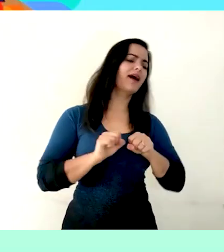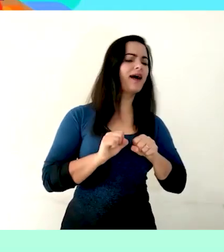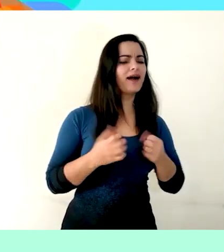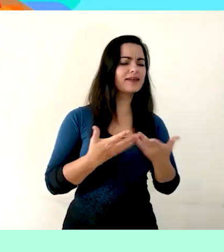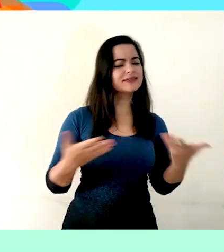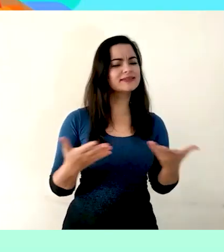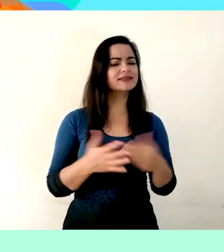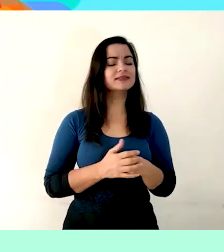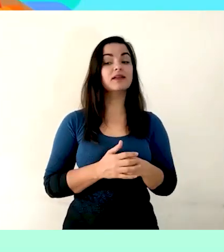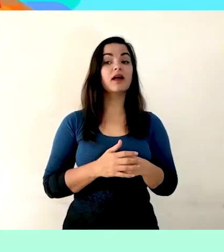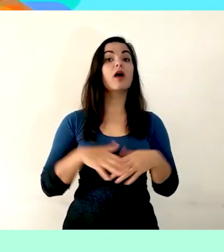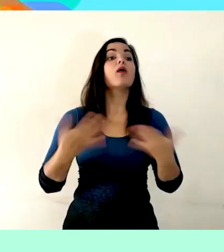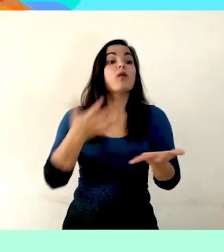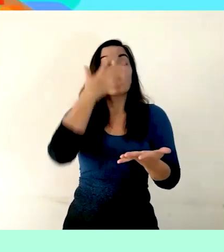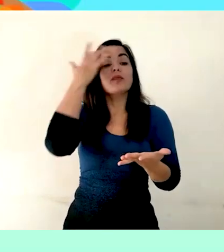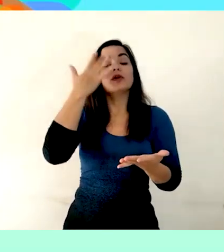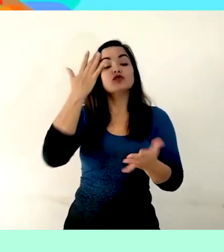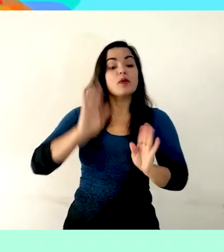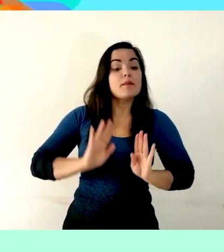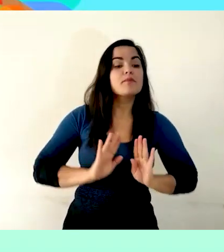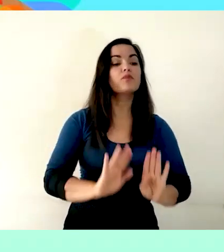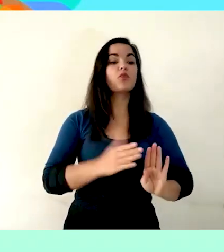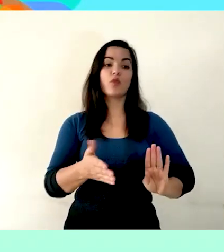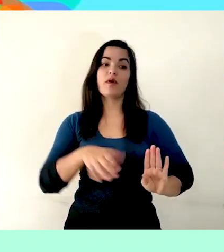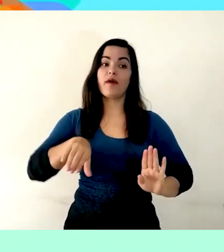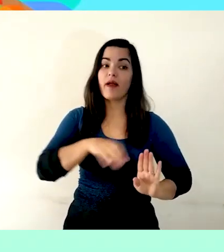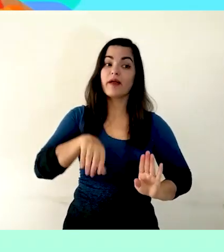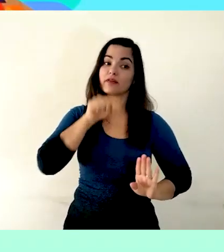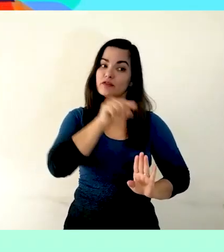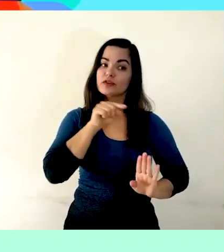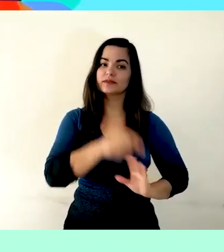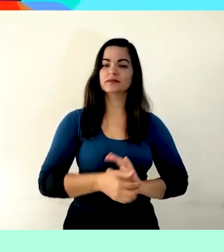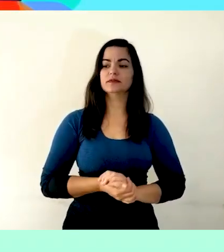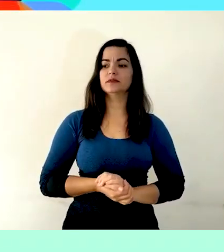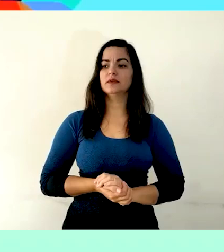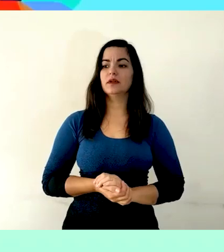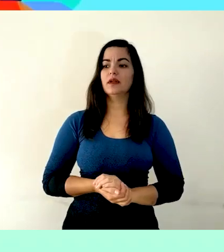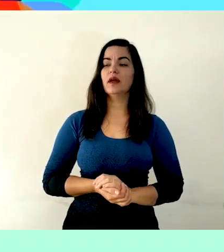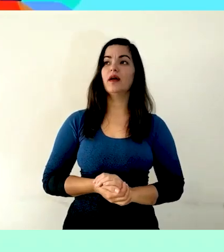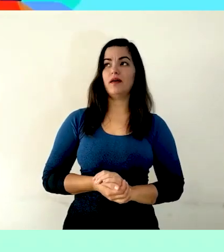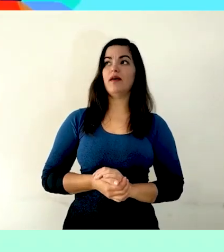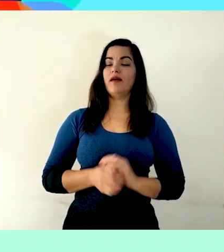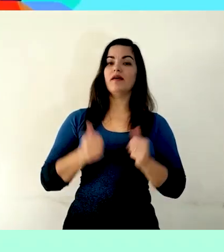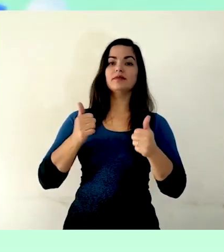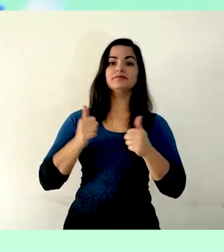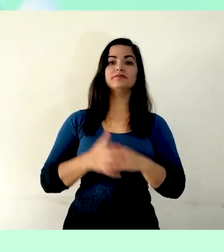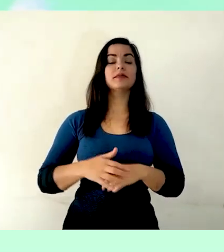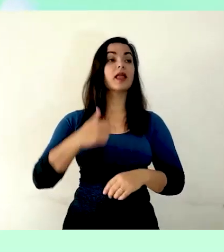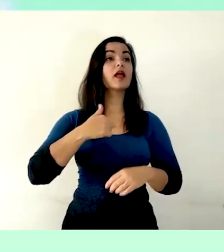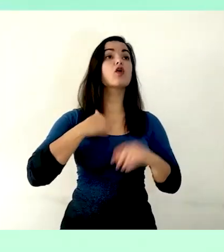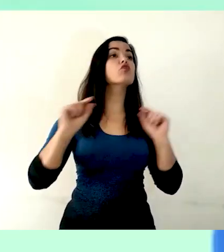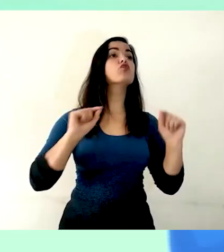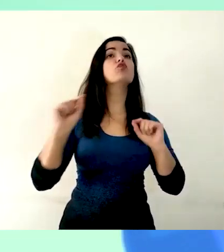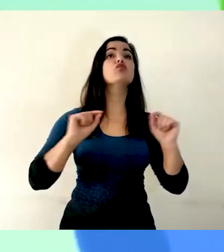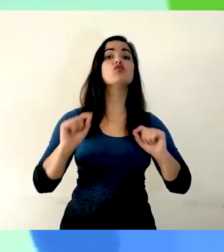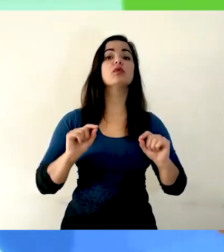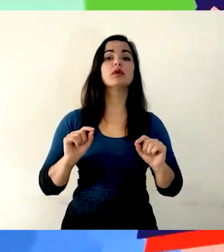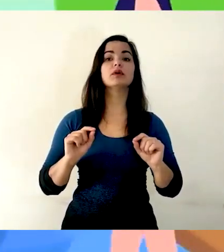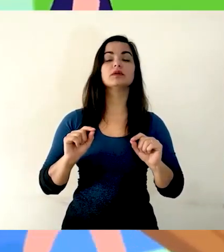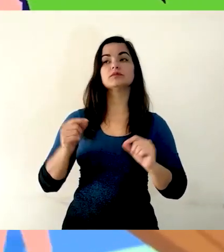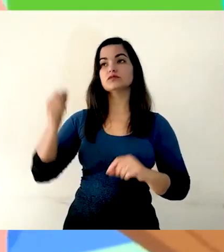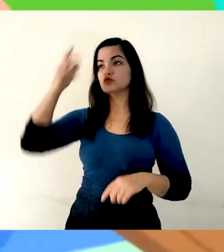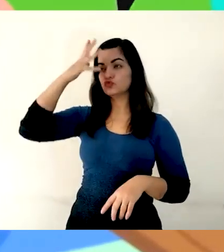Cláudio! Cláudio, quem vai dar um empurrão nos carrinhos vai ser você. E eu,